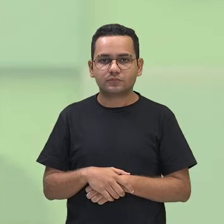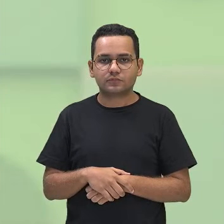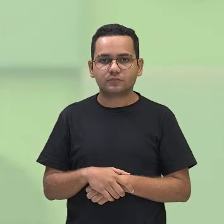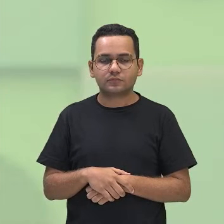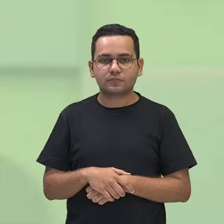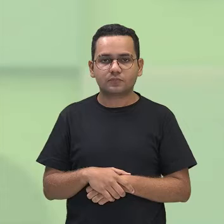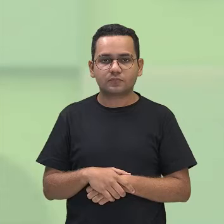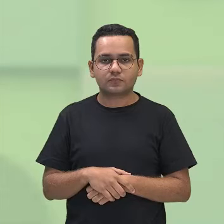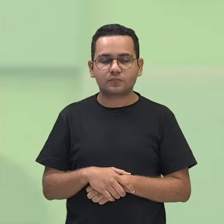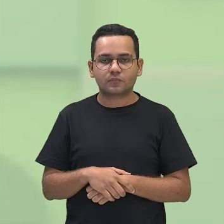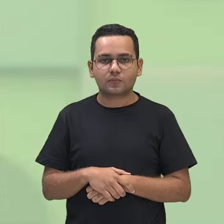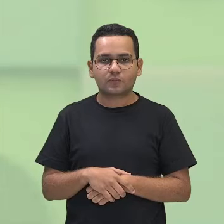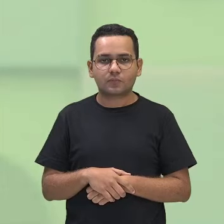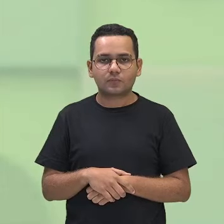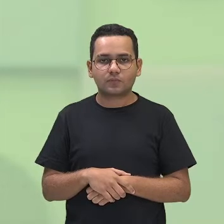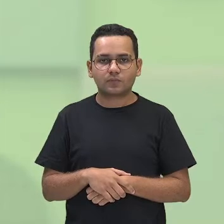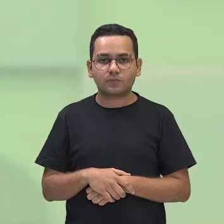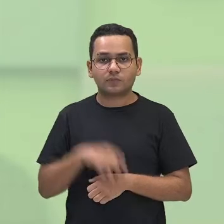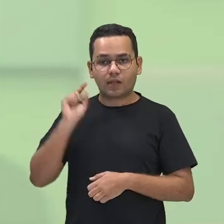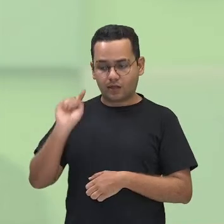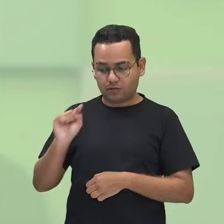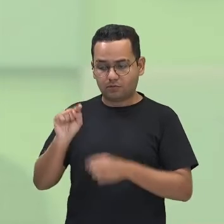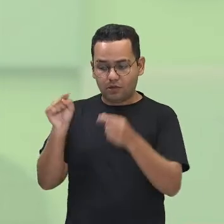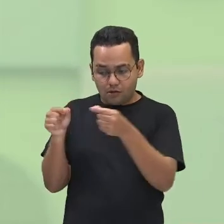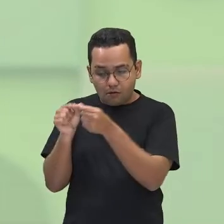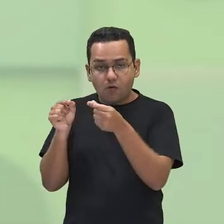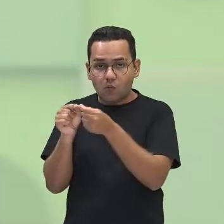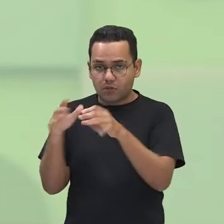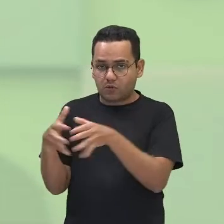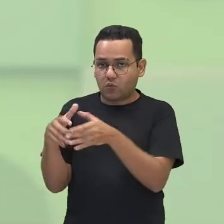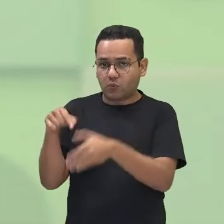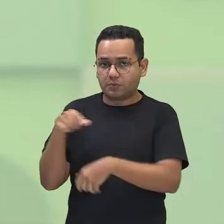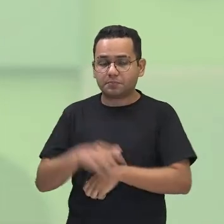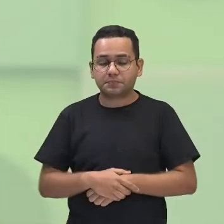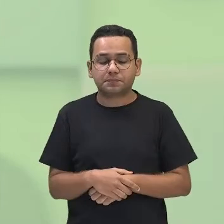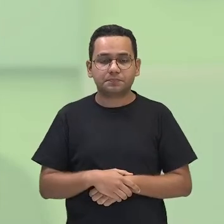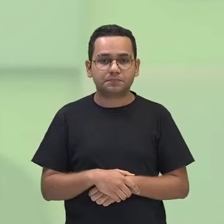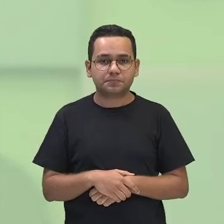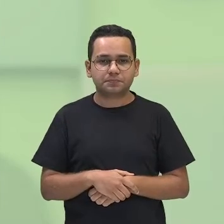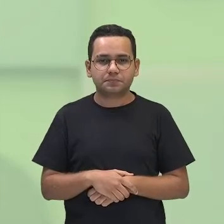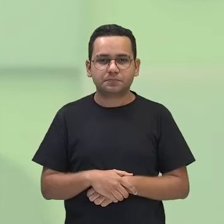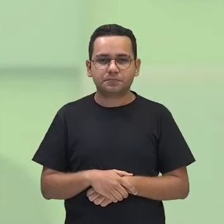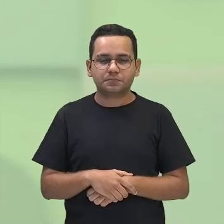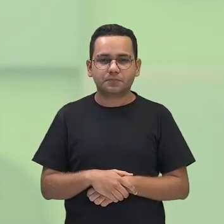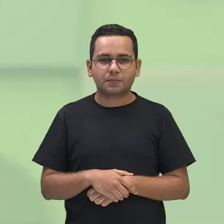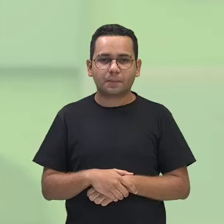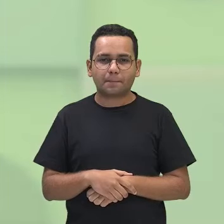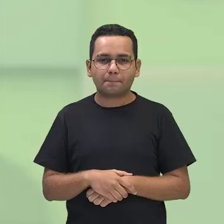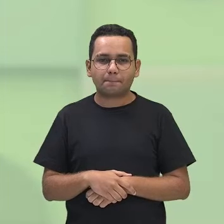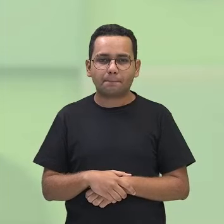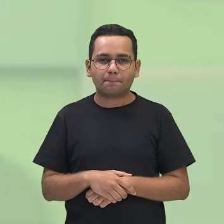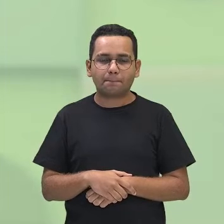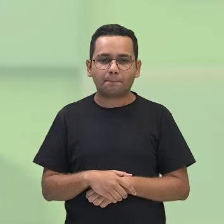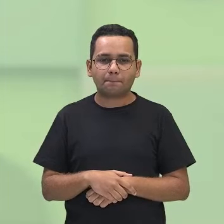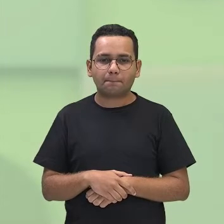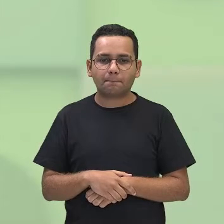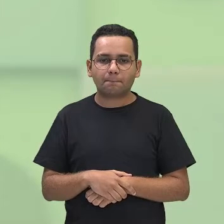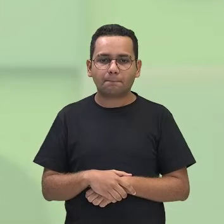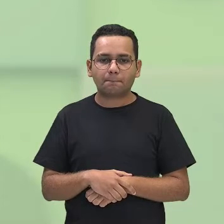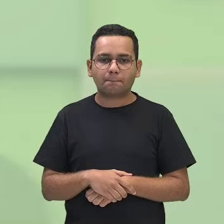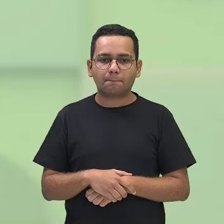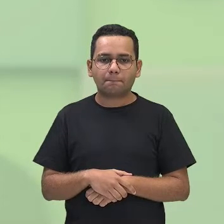que caracteriza ali o grupo das angiospermas. E também, nesses processos evolutivos